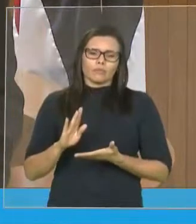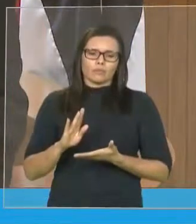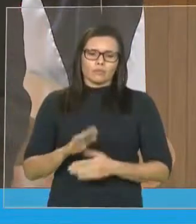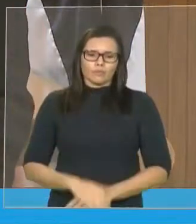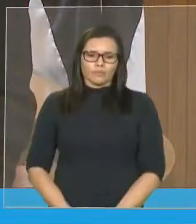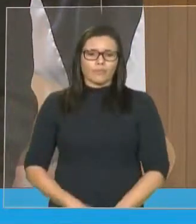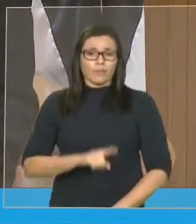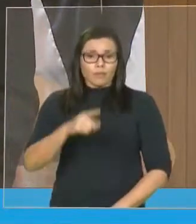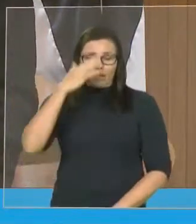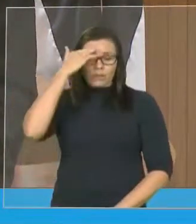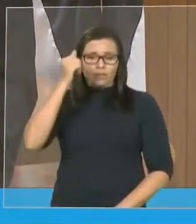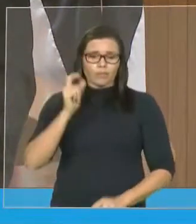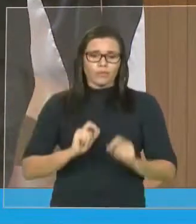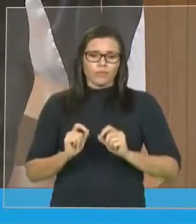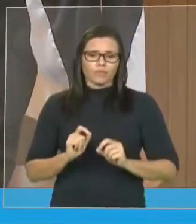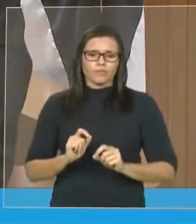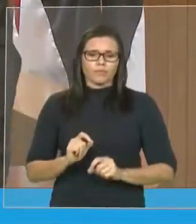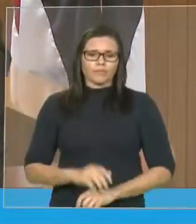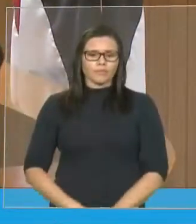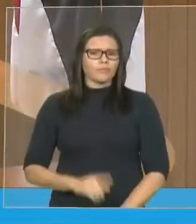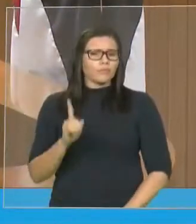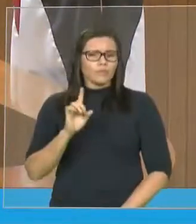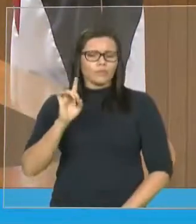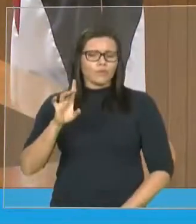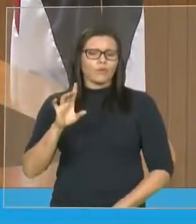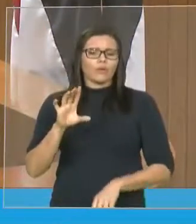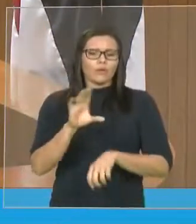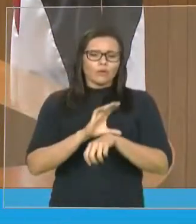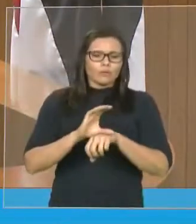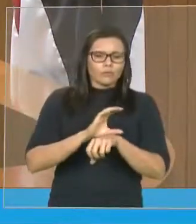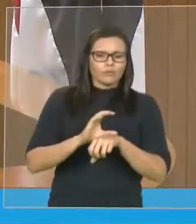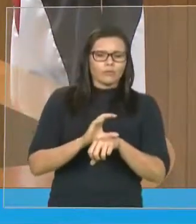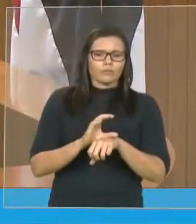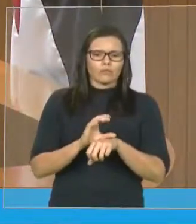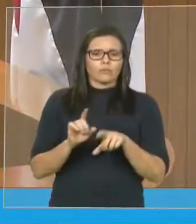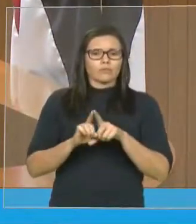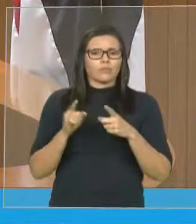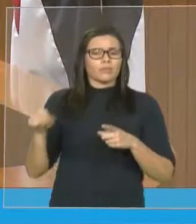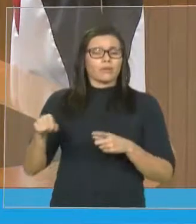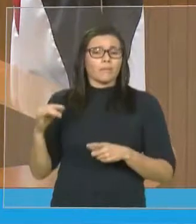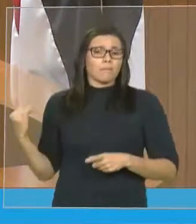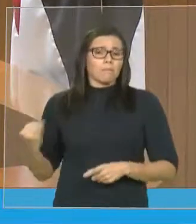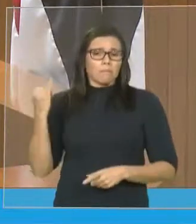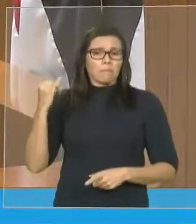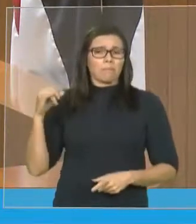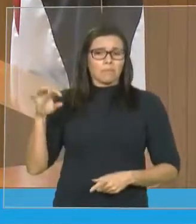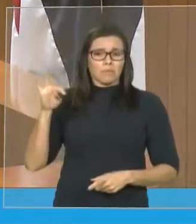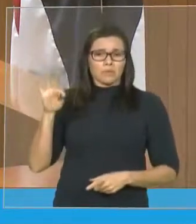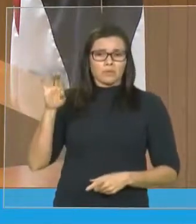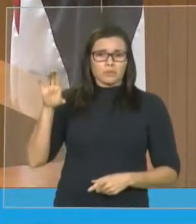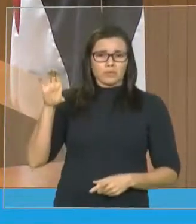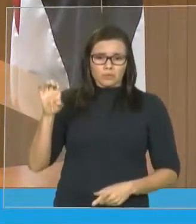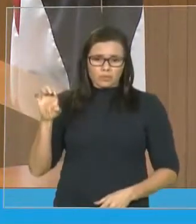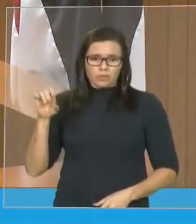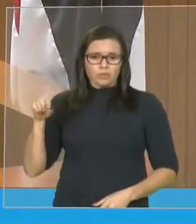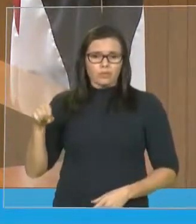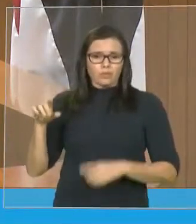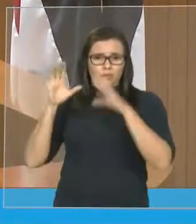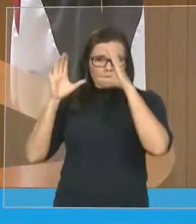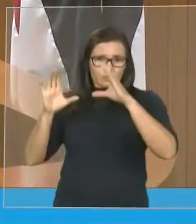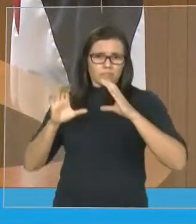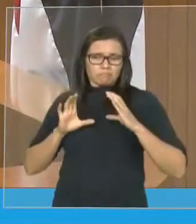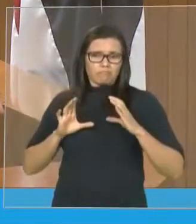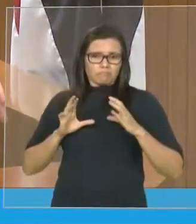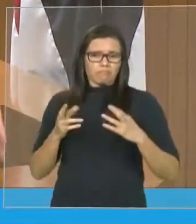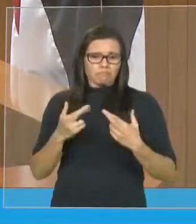mais só pela letra da lei, pela letra da Constituição, mas sim pela sua posição institucional. Hoje a honorabilidade, a respeitabilidade, não apenas